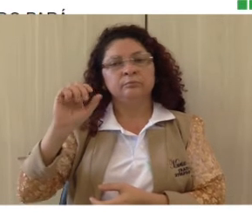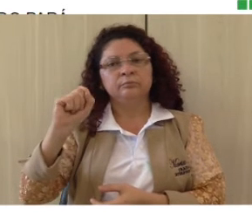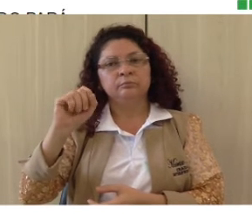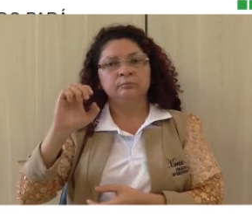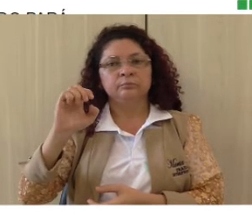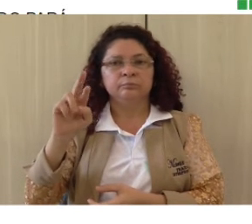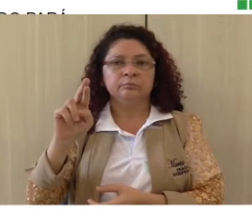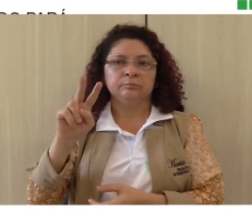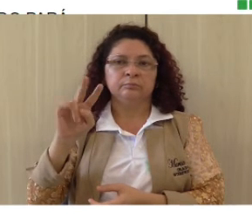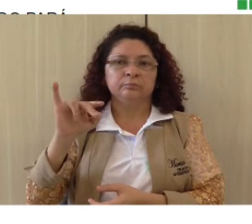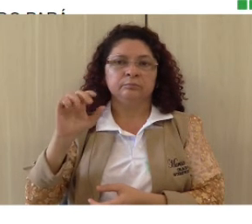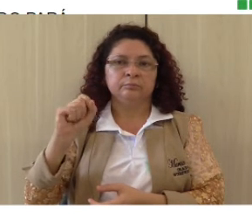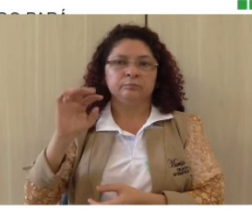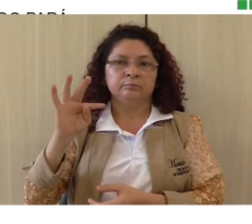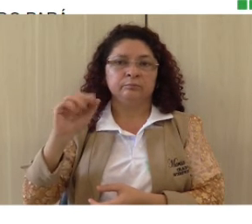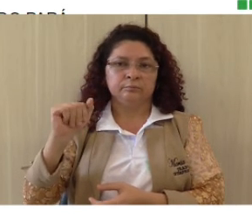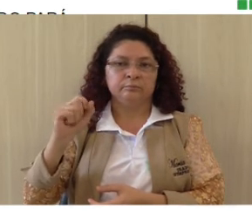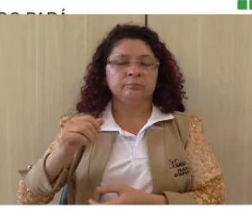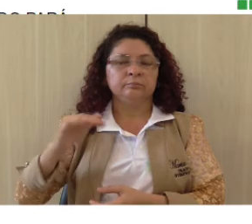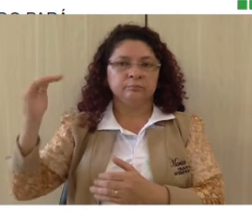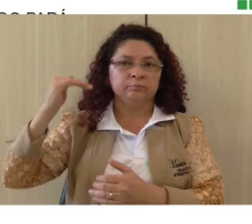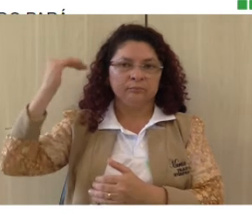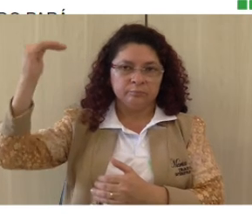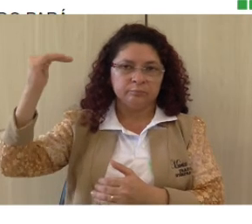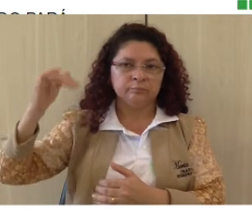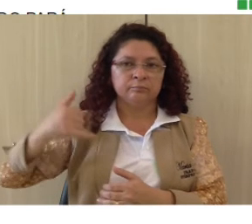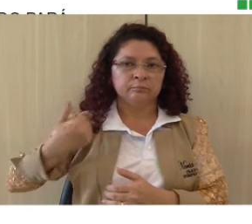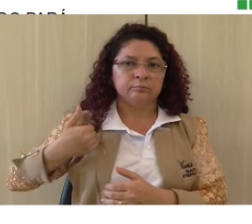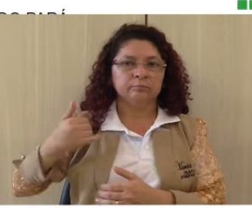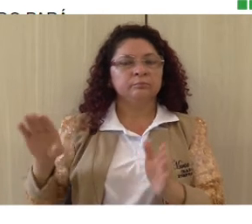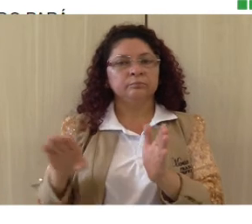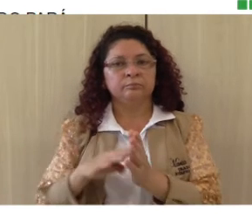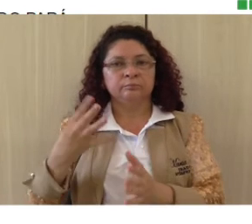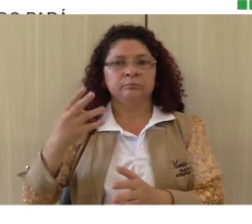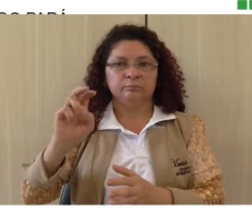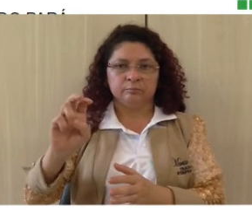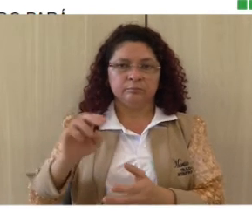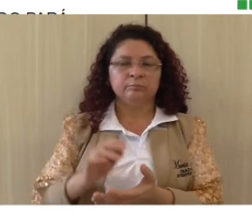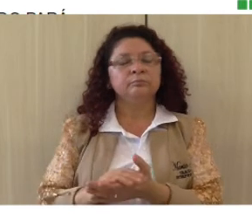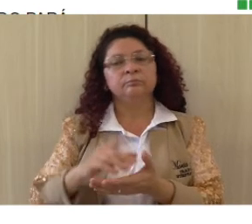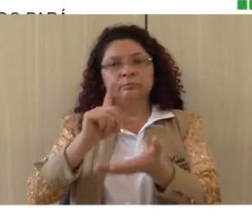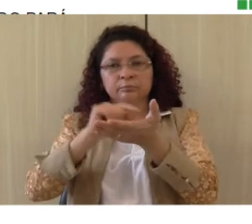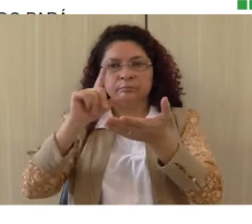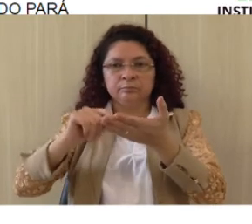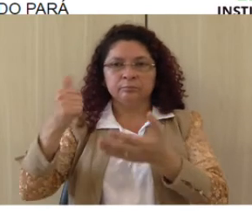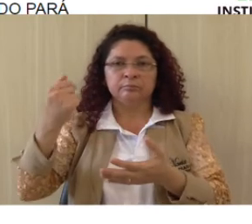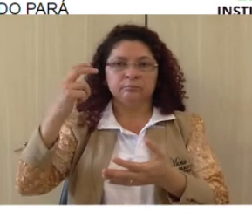masculino, obrigatório para maiores de 18 a 45 anos, nos termos do artigo 5º da Lei